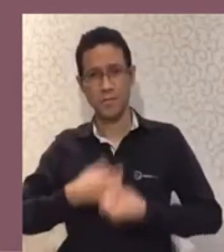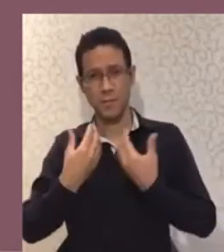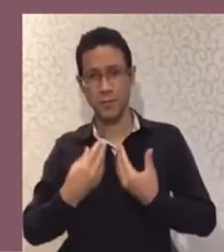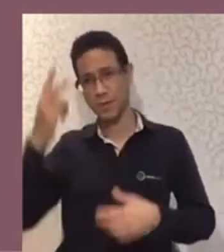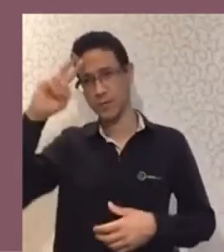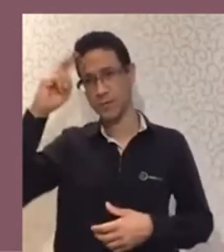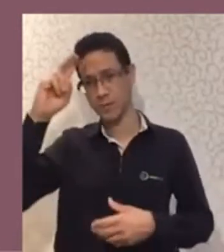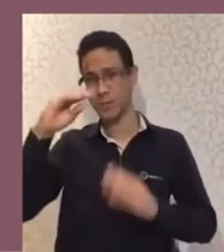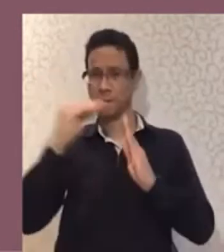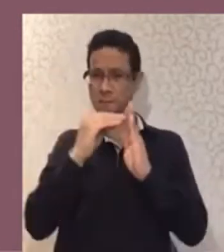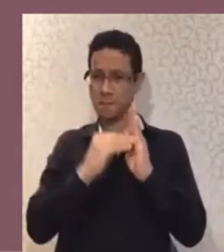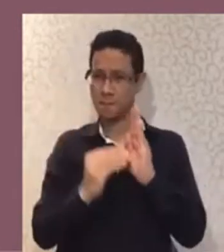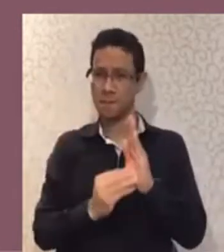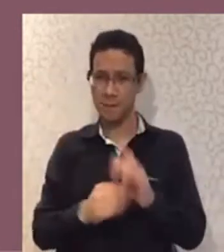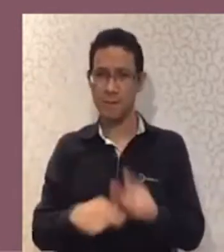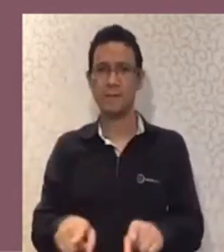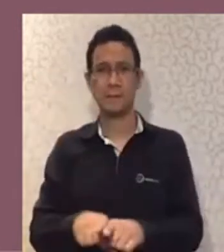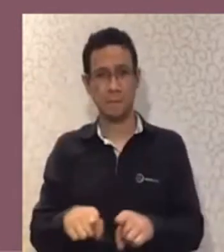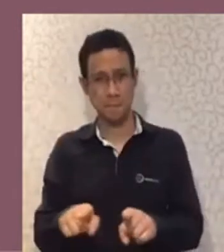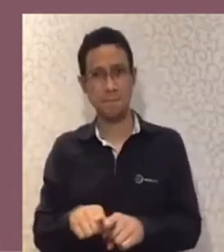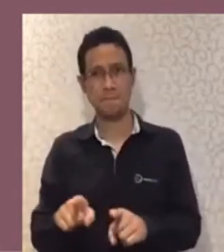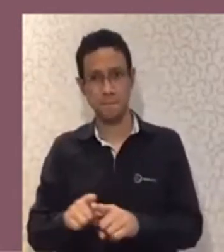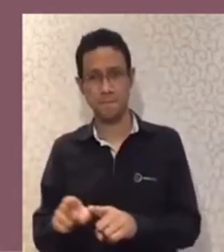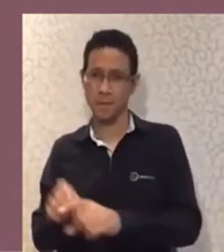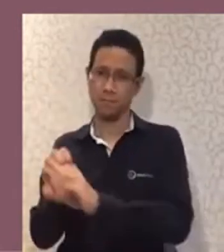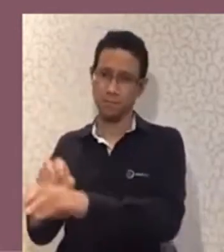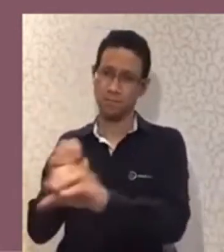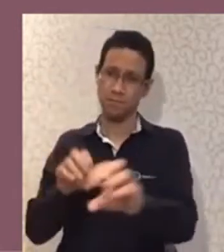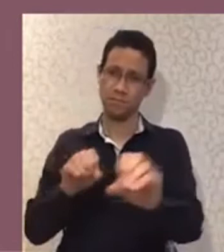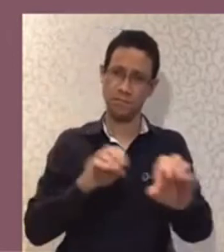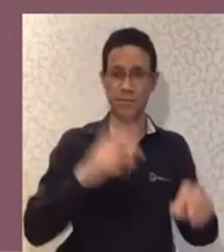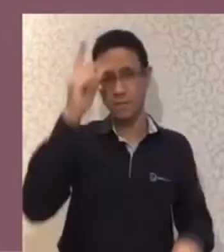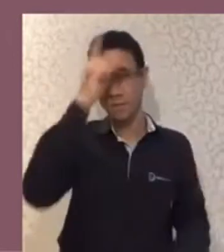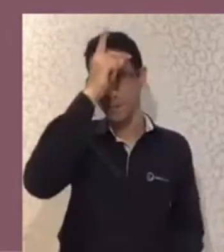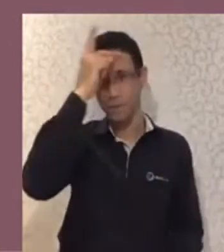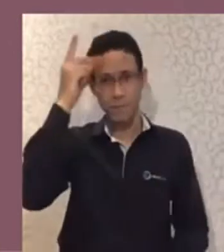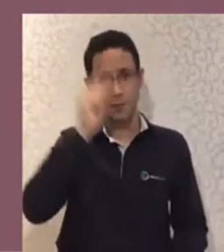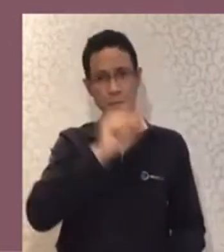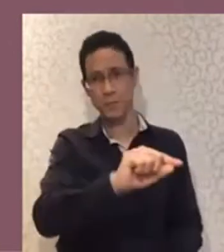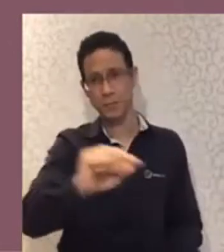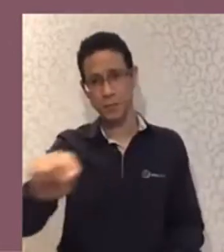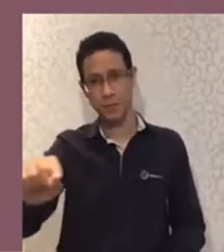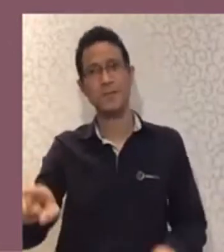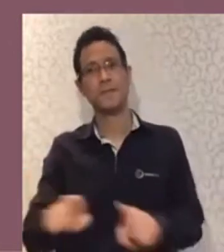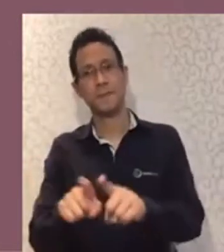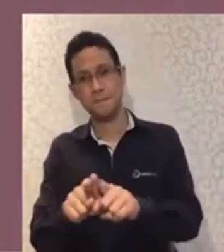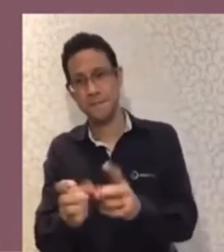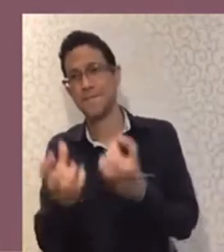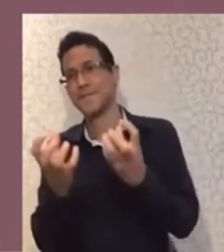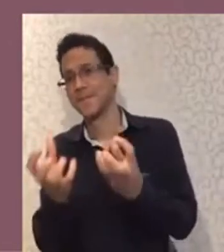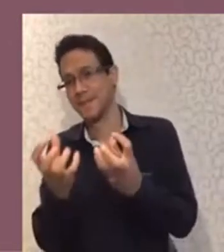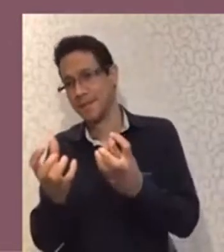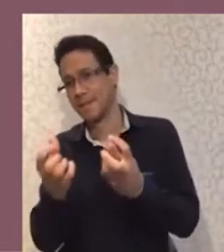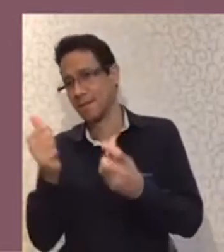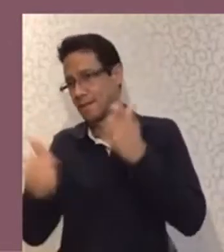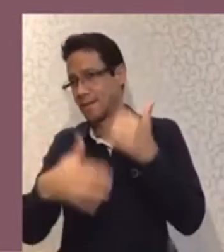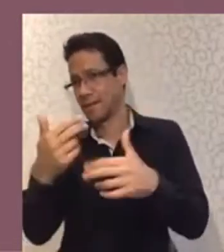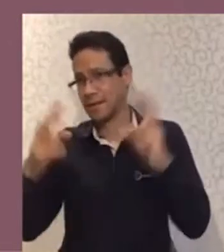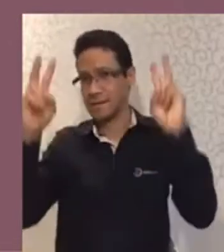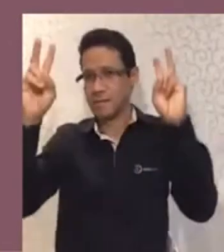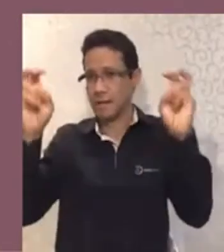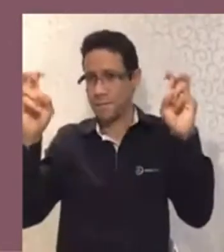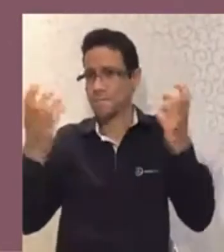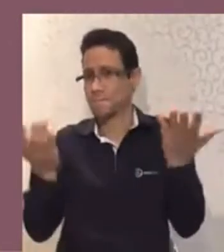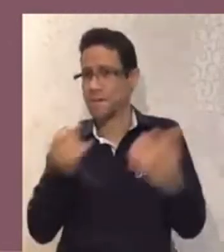né? Poder dirigir outras pessoas e que também querem falar sobre esse mesmo tema, como foi o